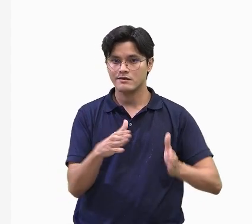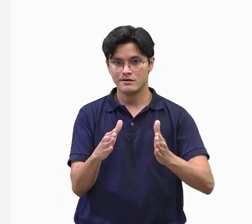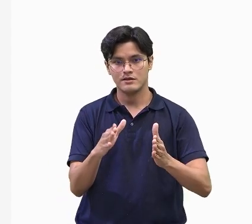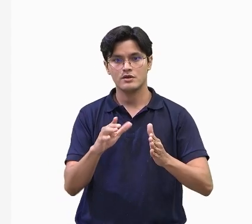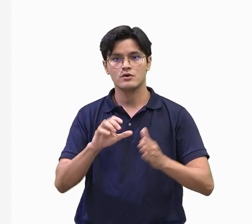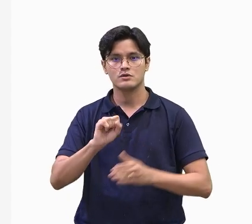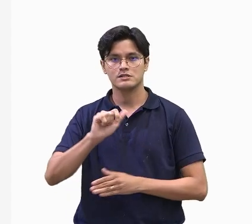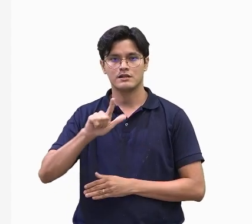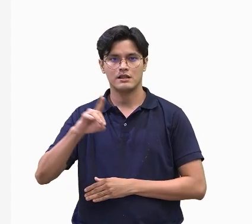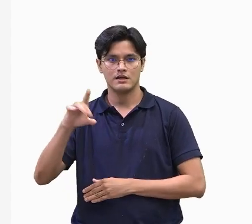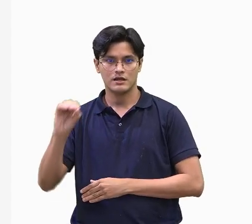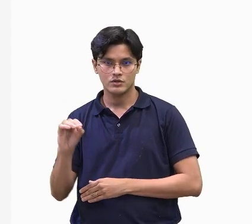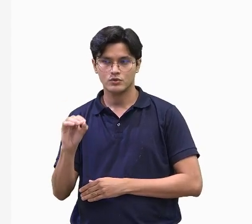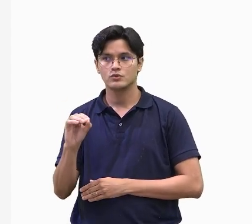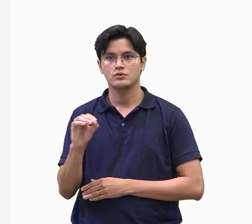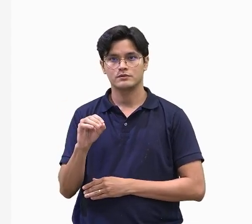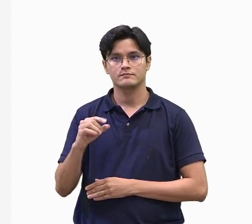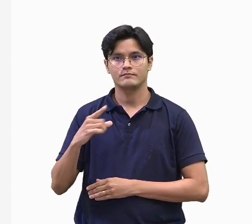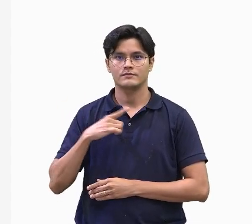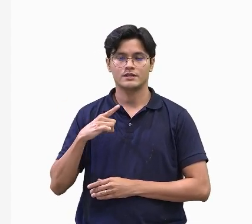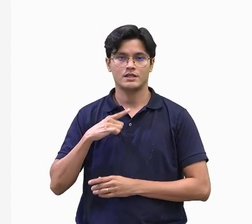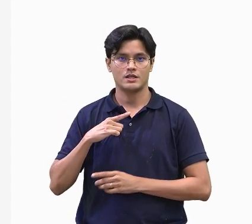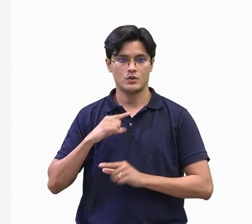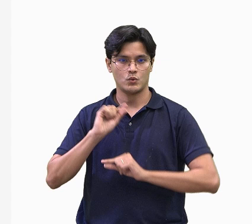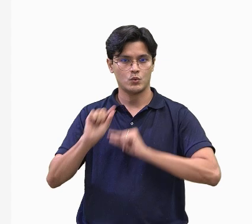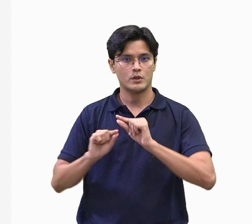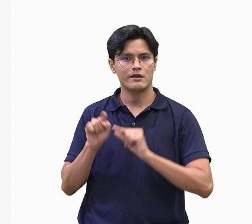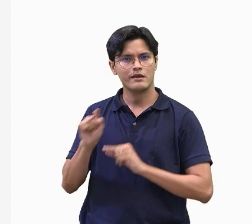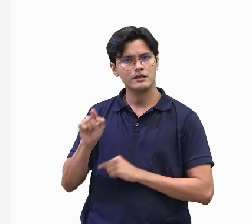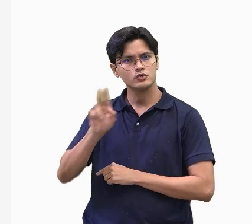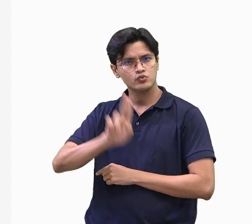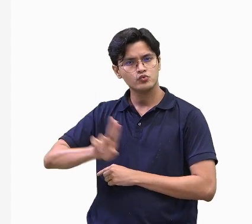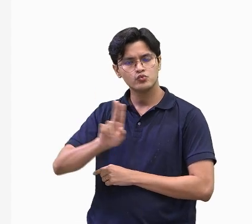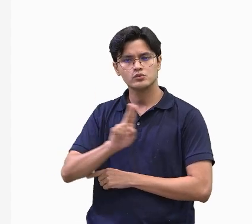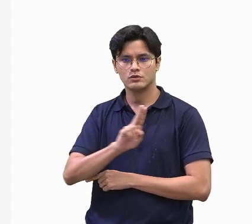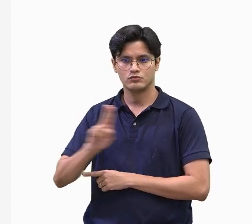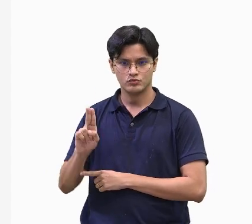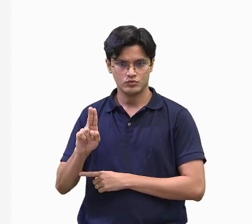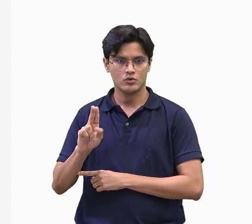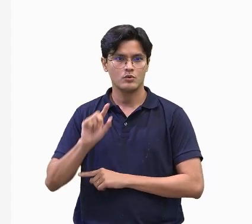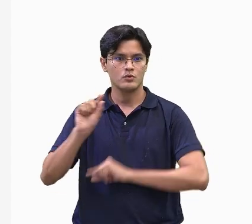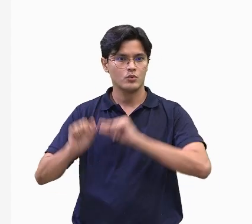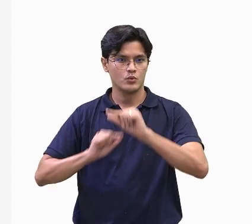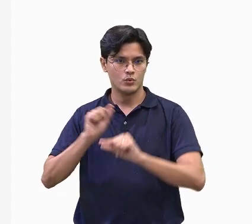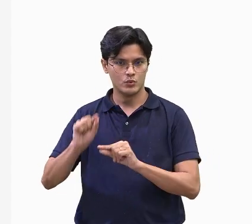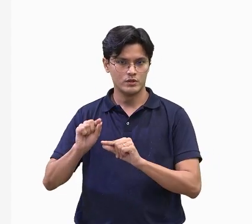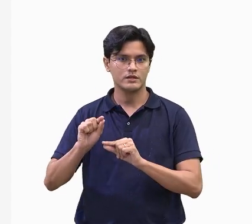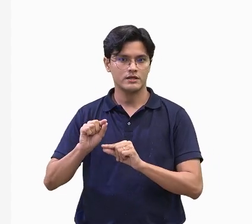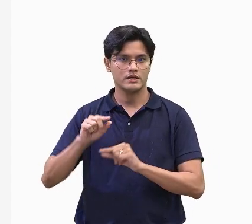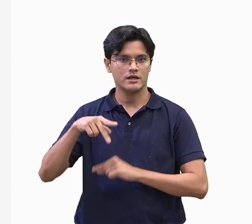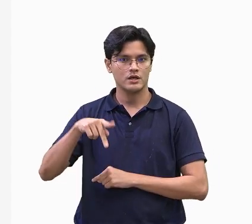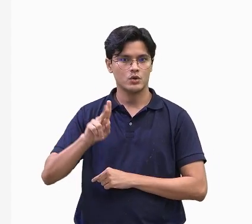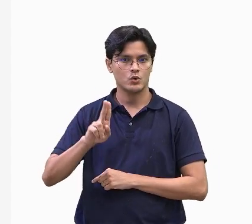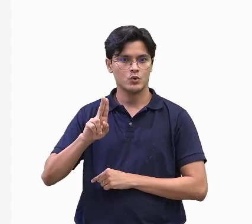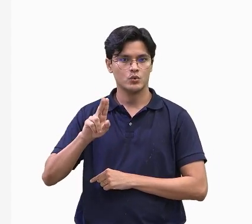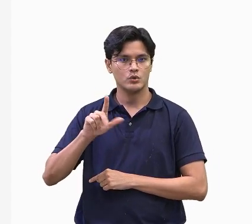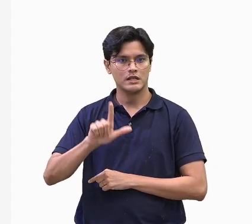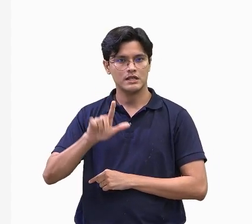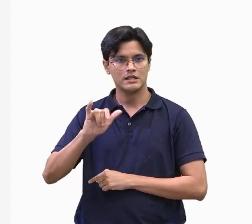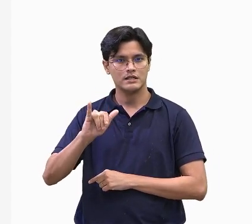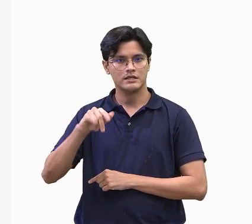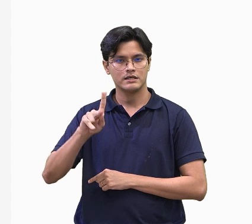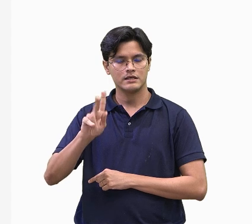autodenominam Lincan Antai, que em Kunza significa habitante do território. A língua